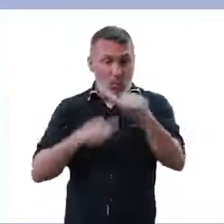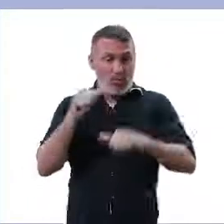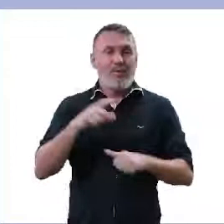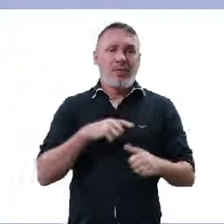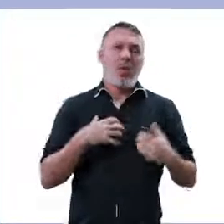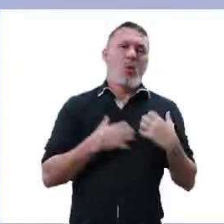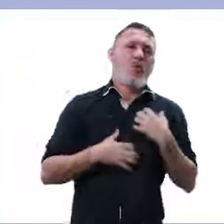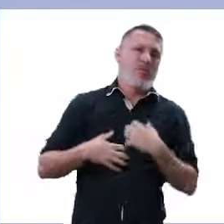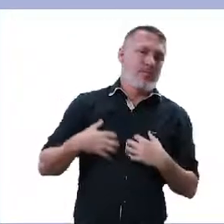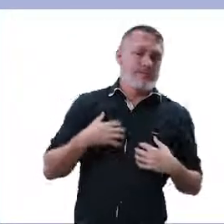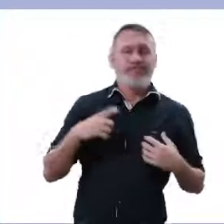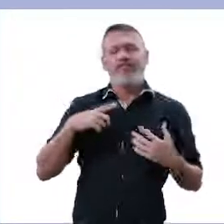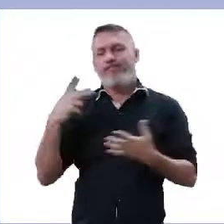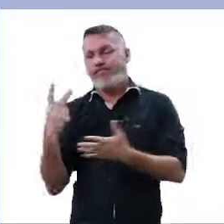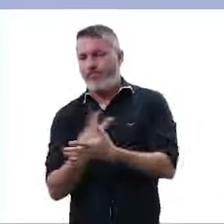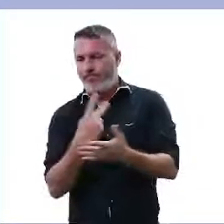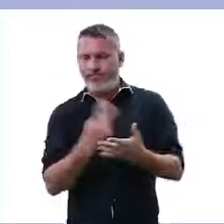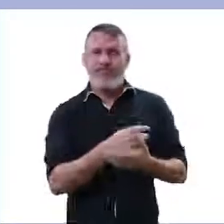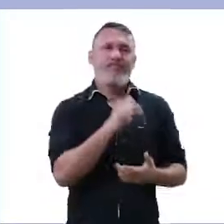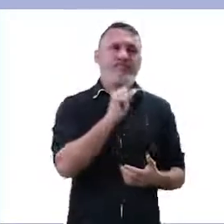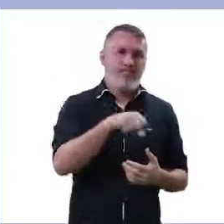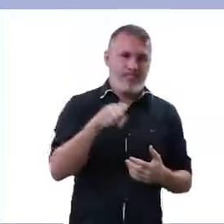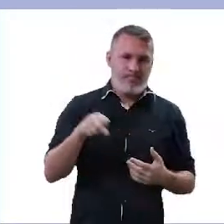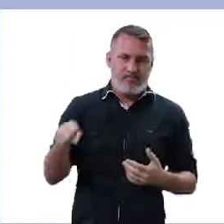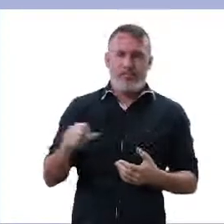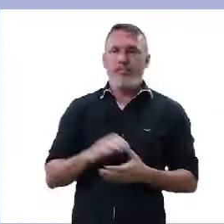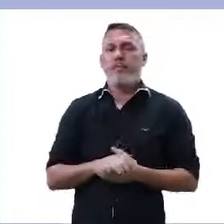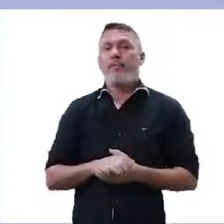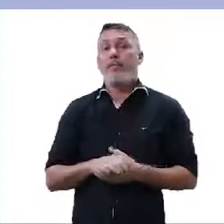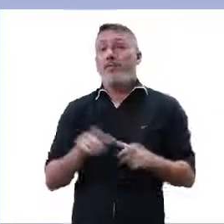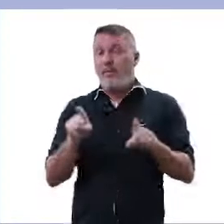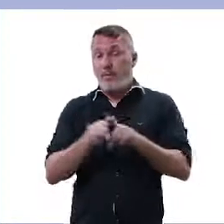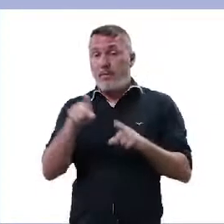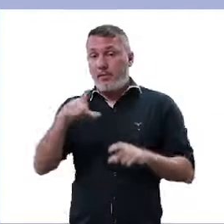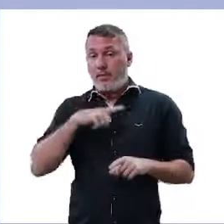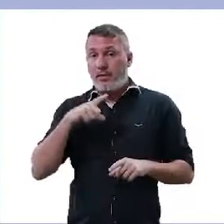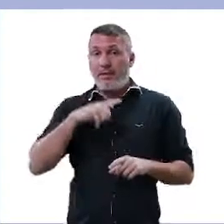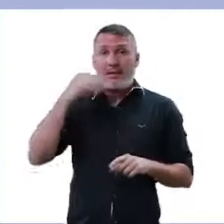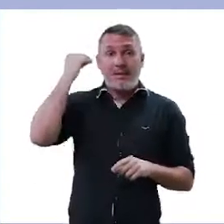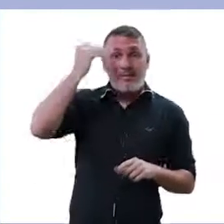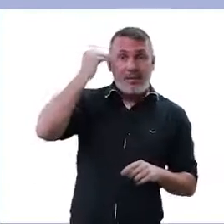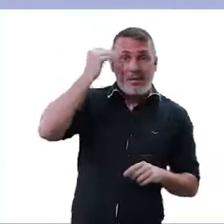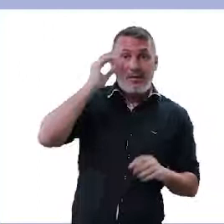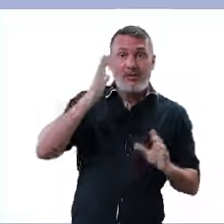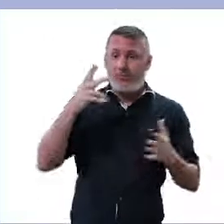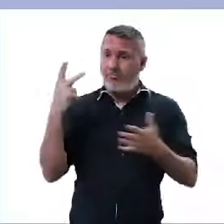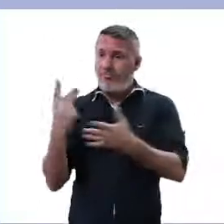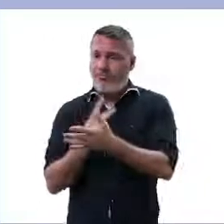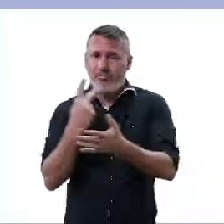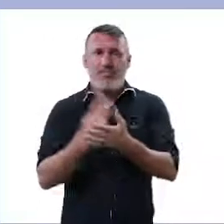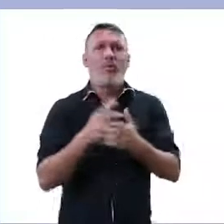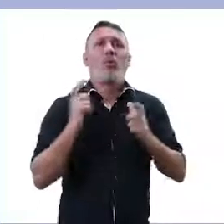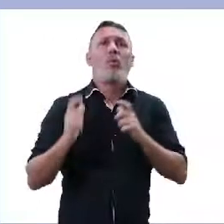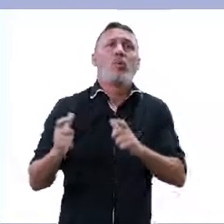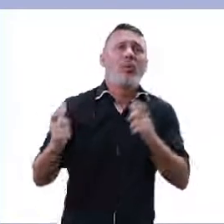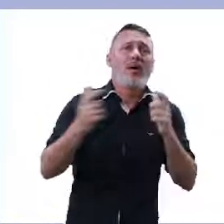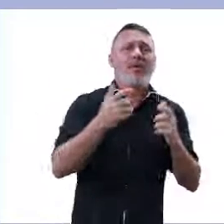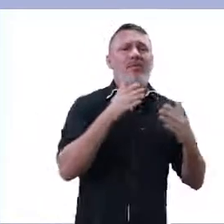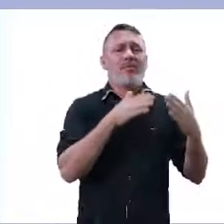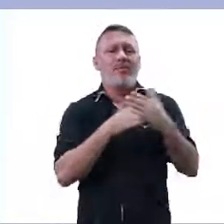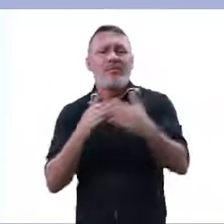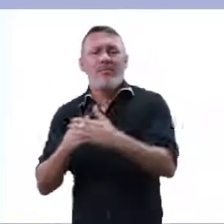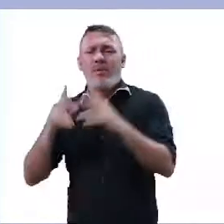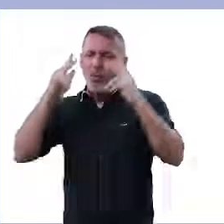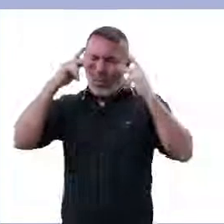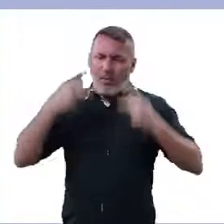incômodos, certo? A experiência ambiental da modernidade anula todas as fronteiras geográficas e raciais, classe e nacionalidade. Nesse sentido,